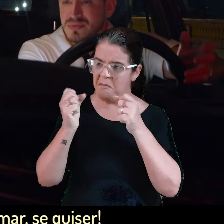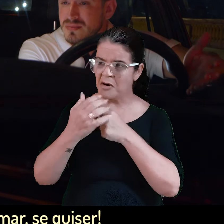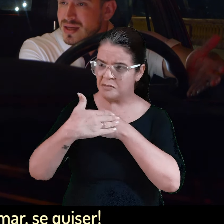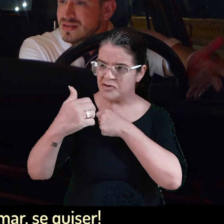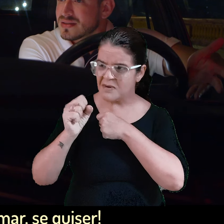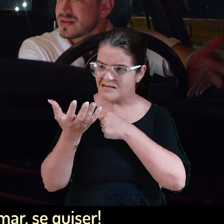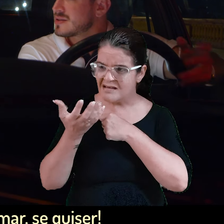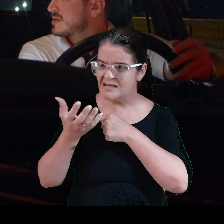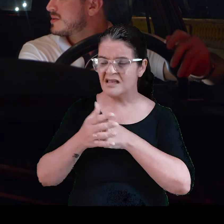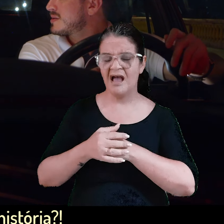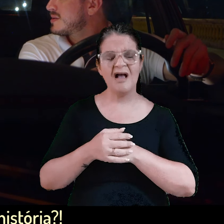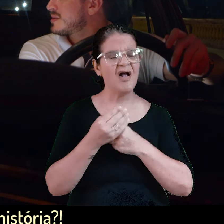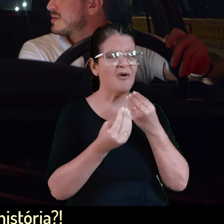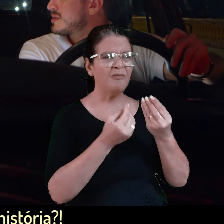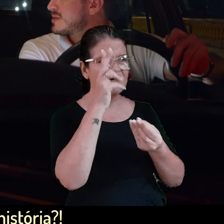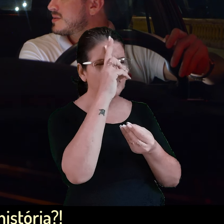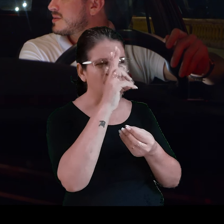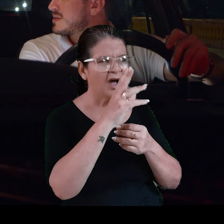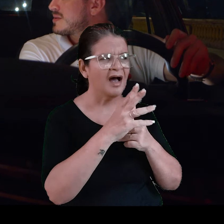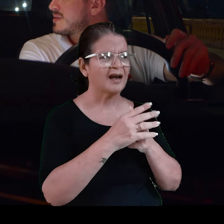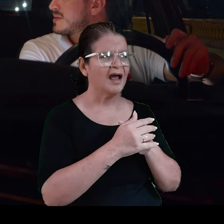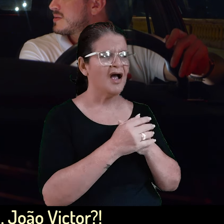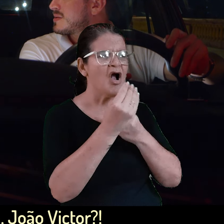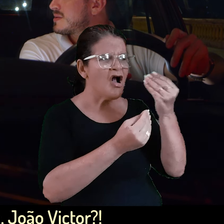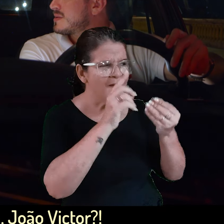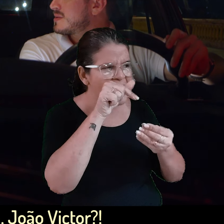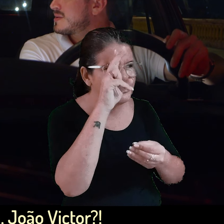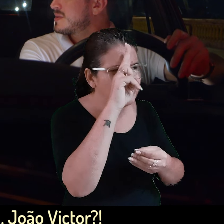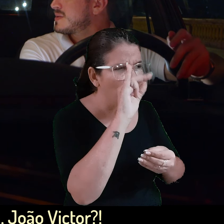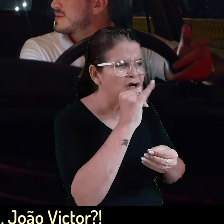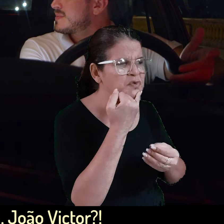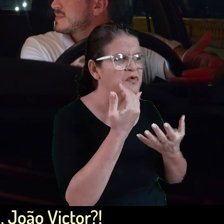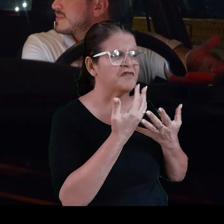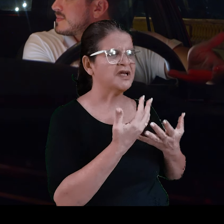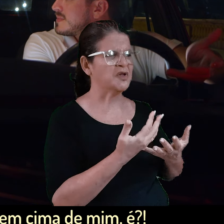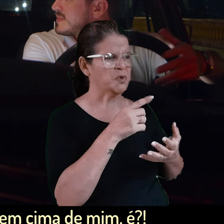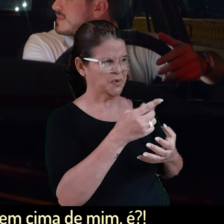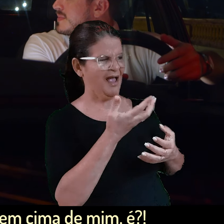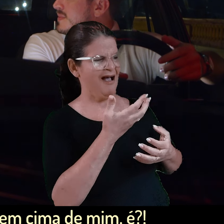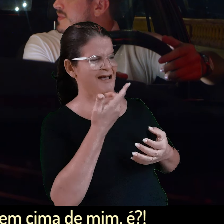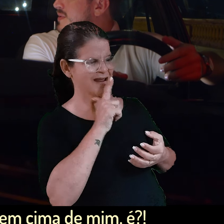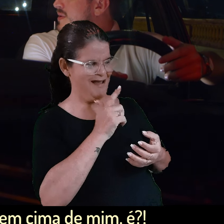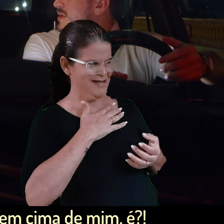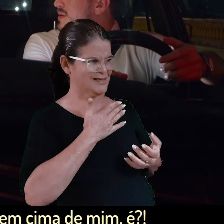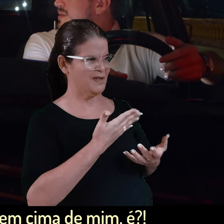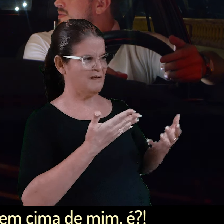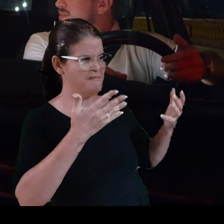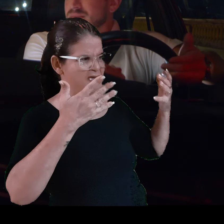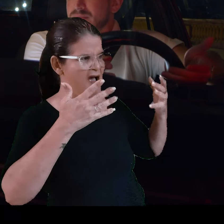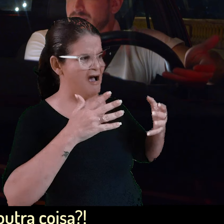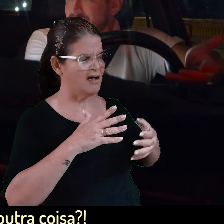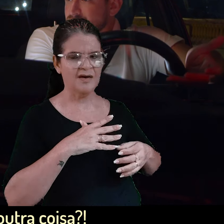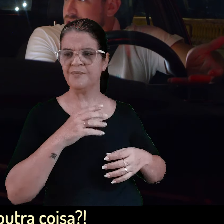Pode até me chamar se quiser. Como é a história? Ela olha pra ele. Como é a história, João Vitor? Tu tá querendo ganhar em cima de mim,